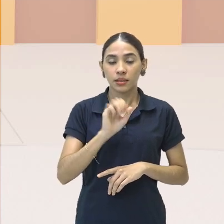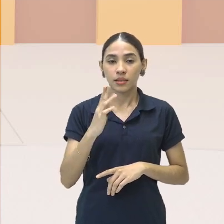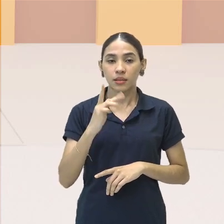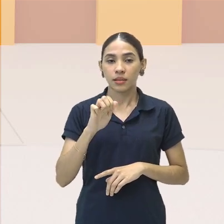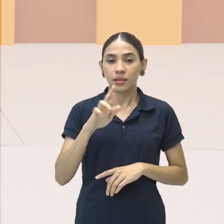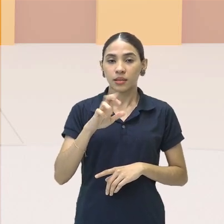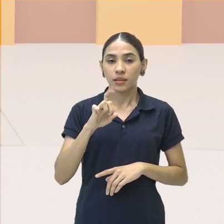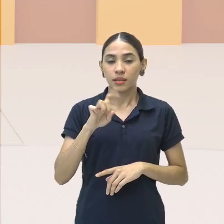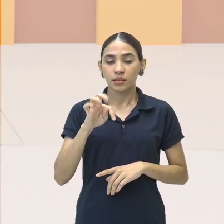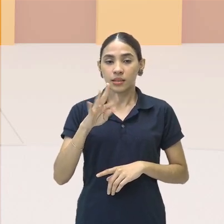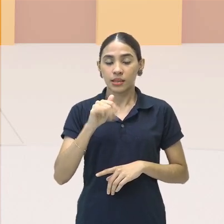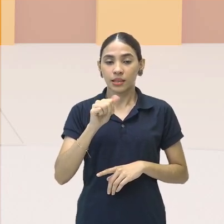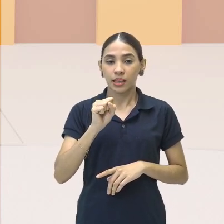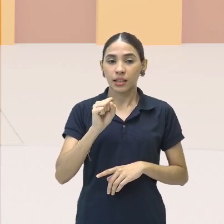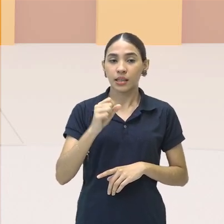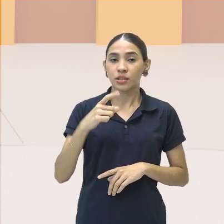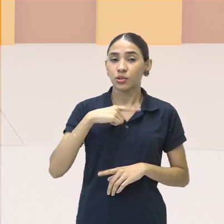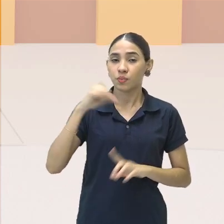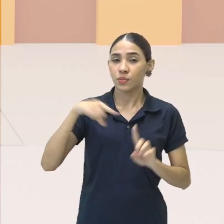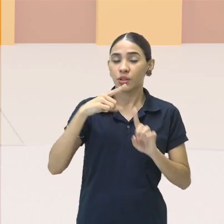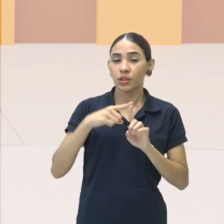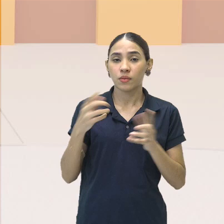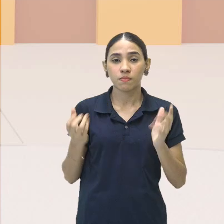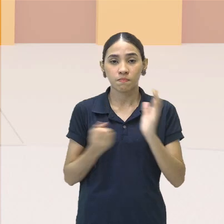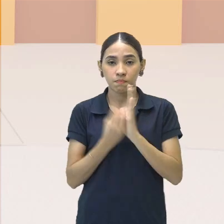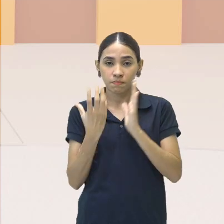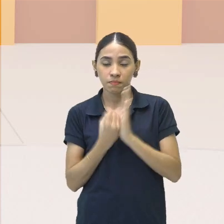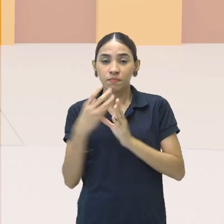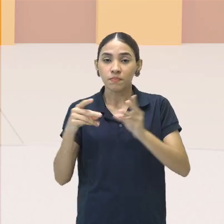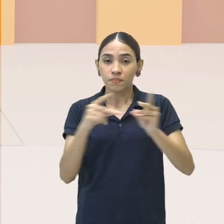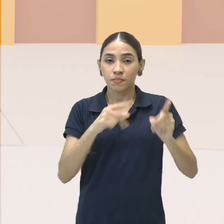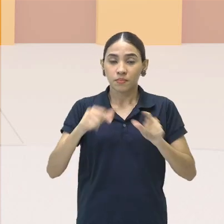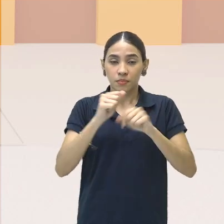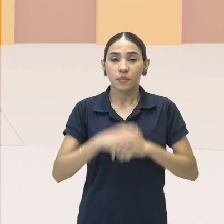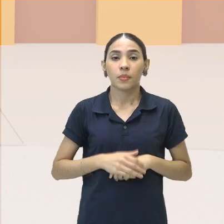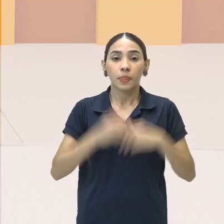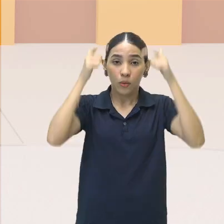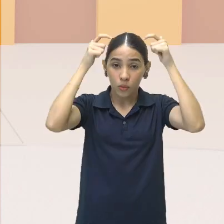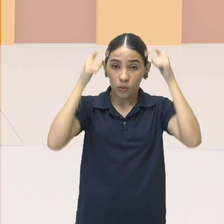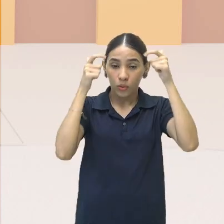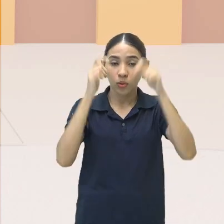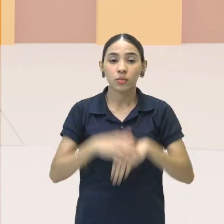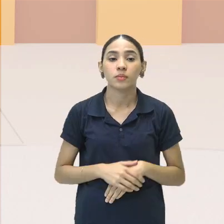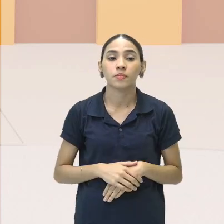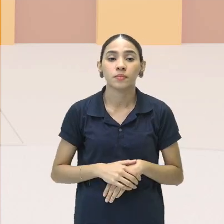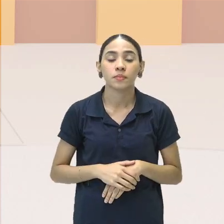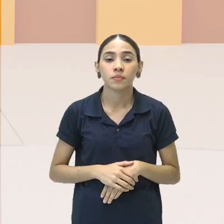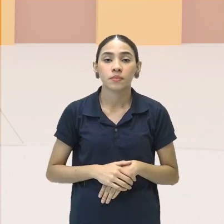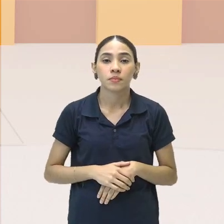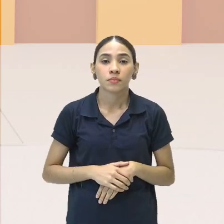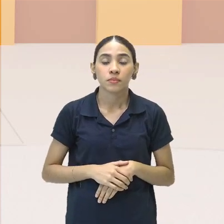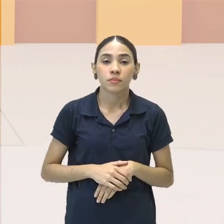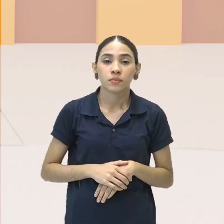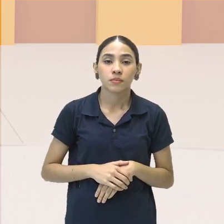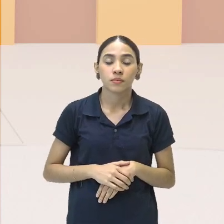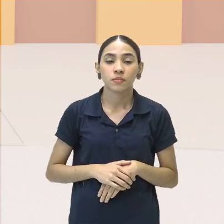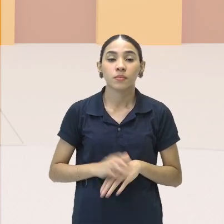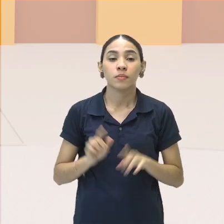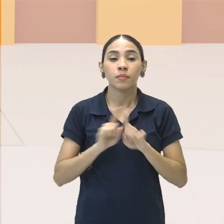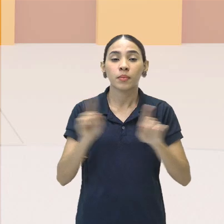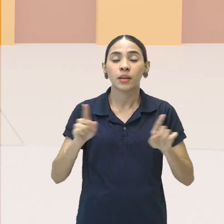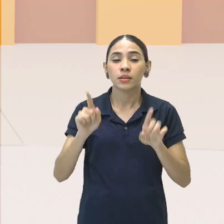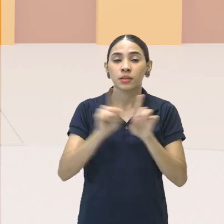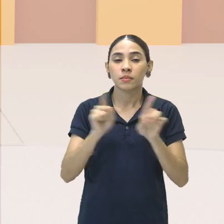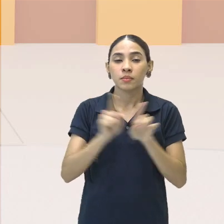tinham o objetivo de tornar a terra produtiva para a coroa portuguesa, certo? Vimos a